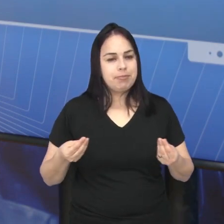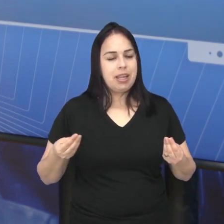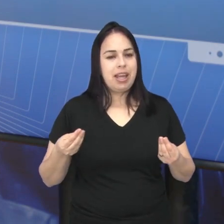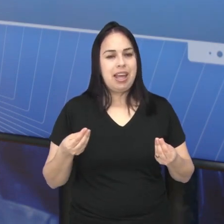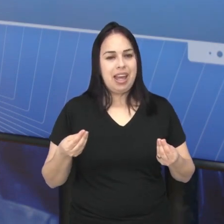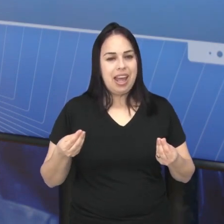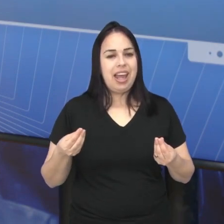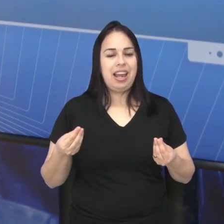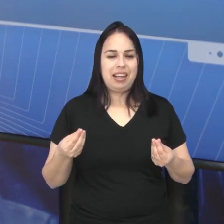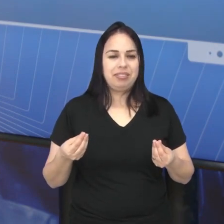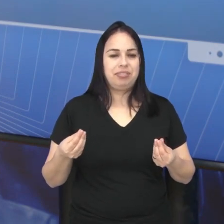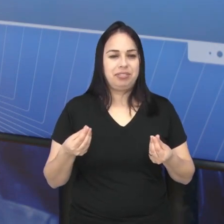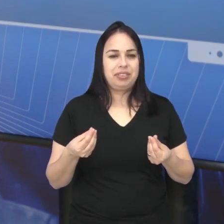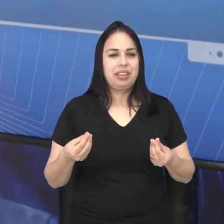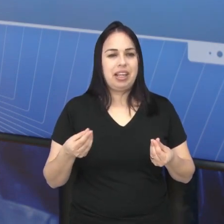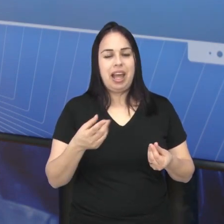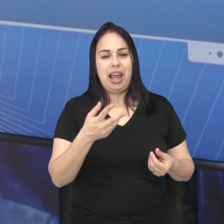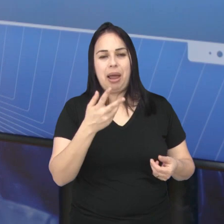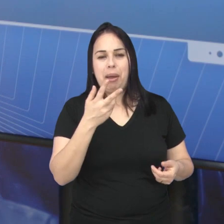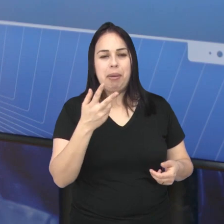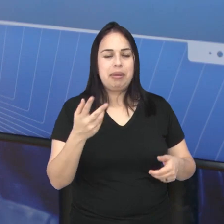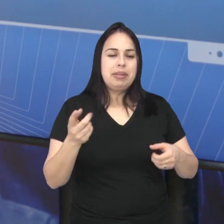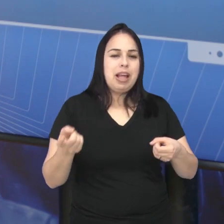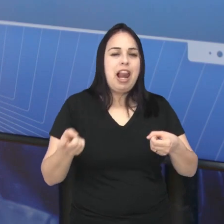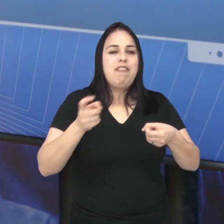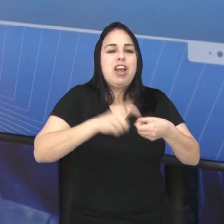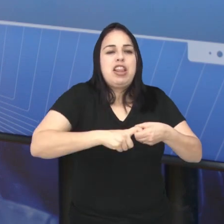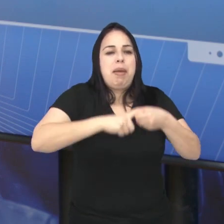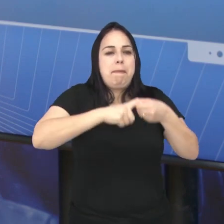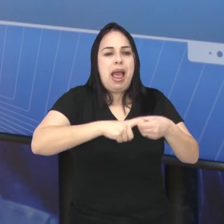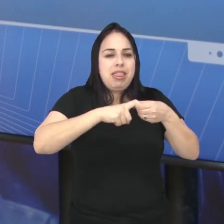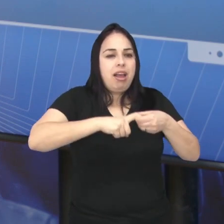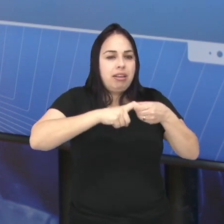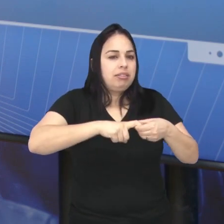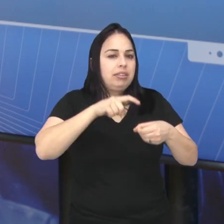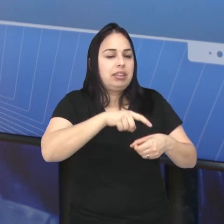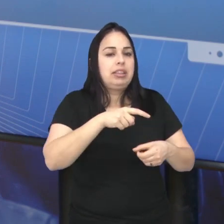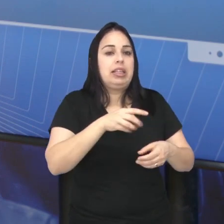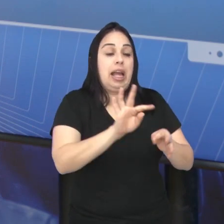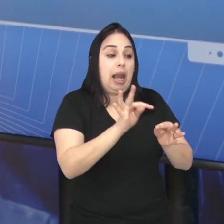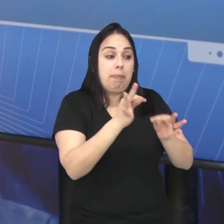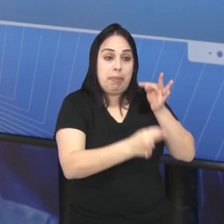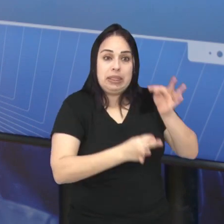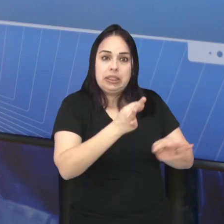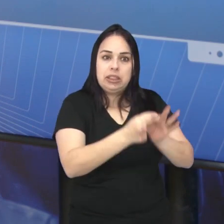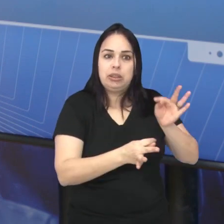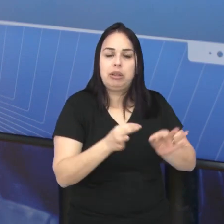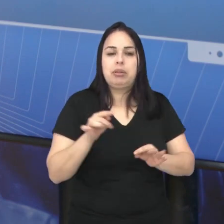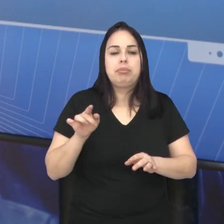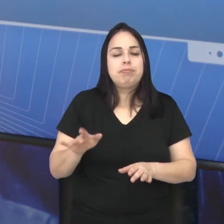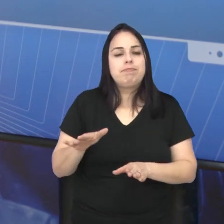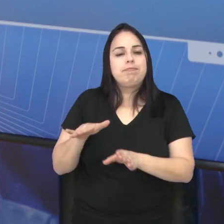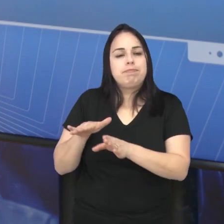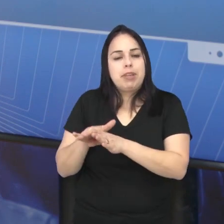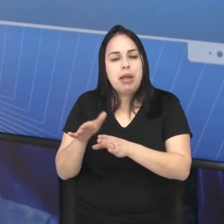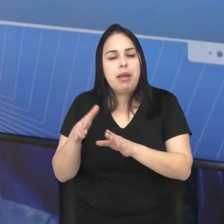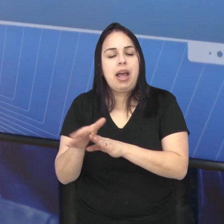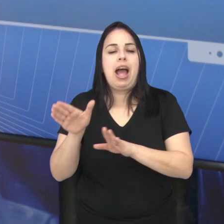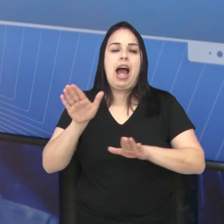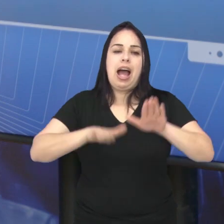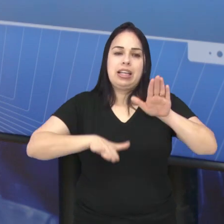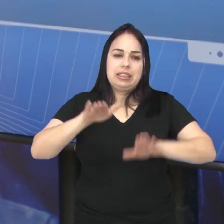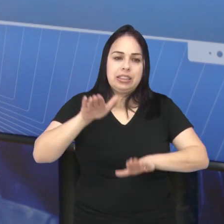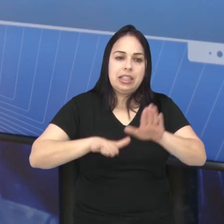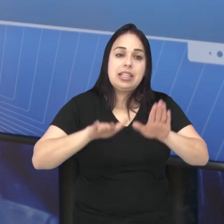como um codependente desse indivíduo, desse paciente que necessita de tratamento, né?